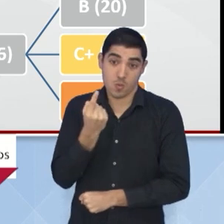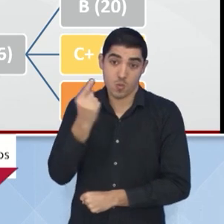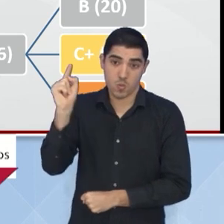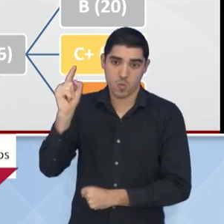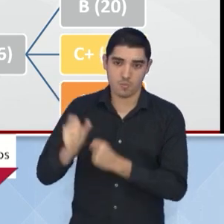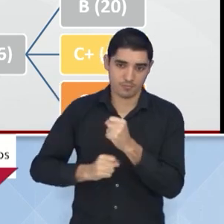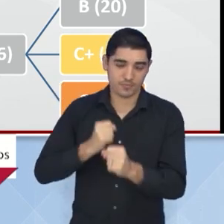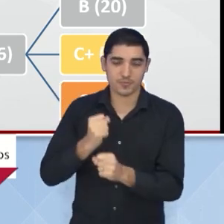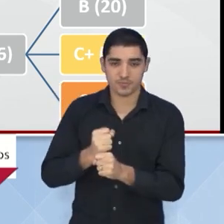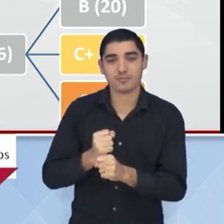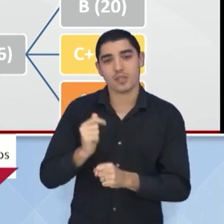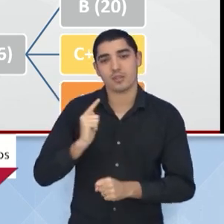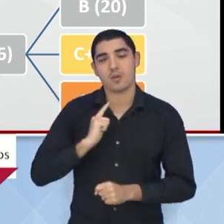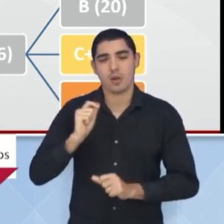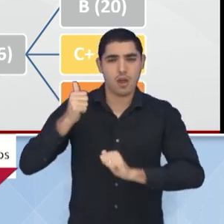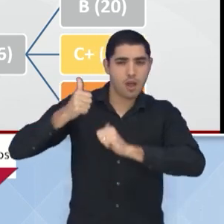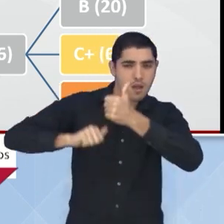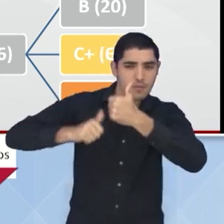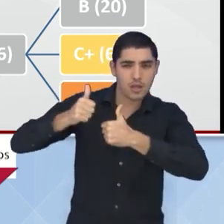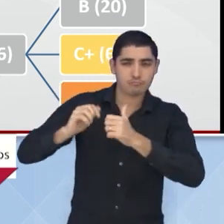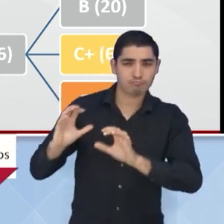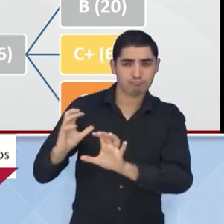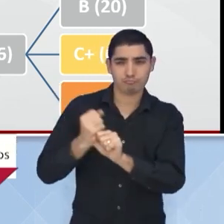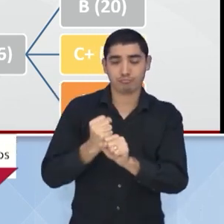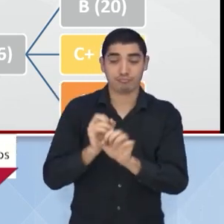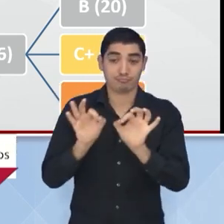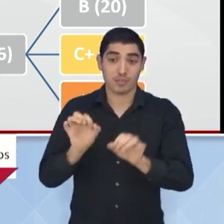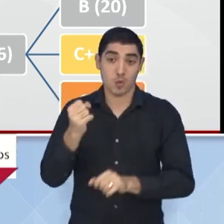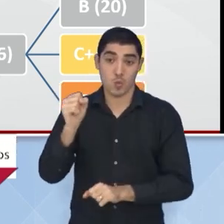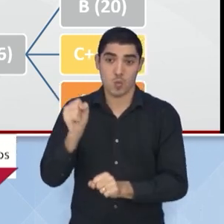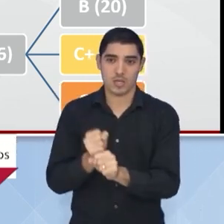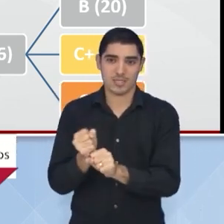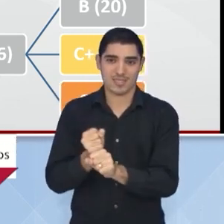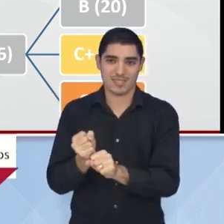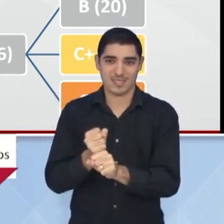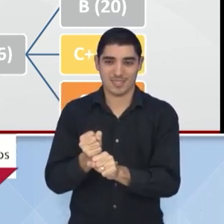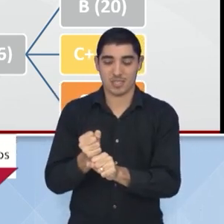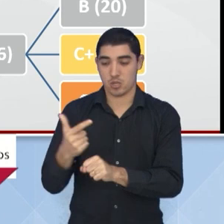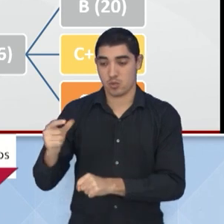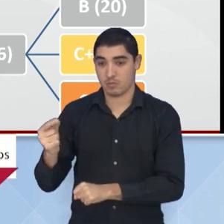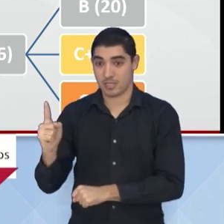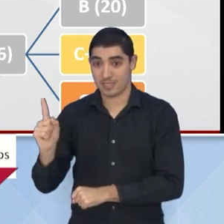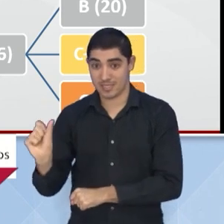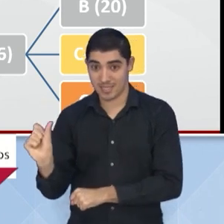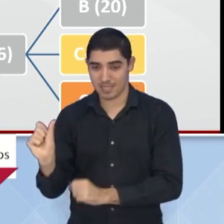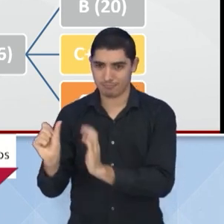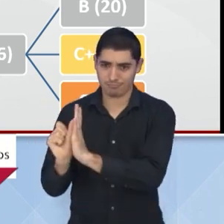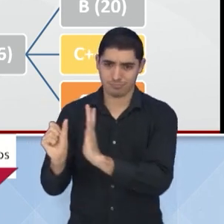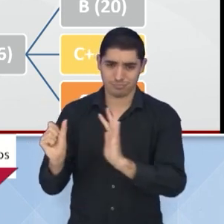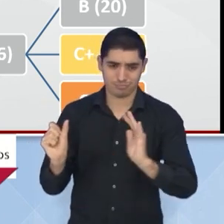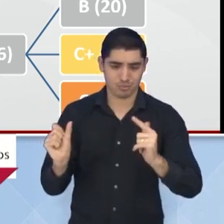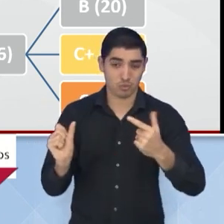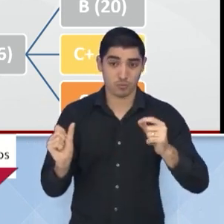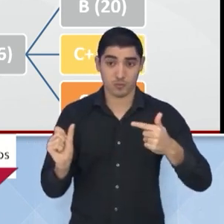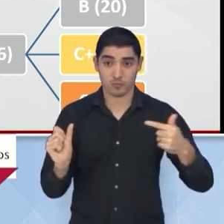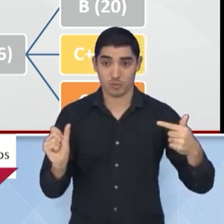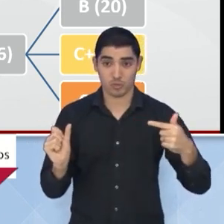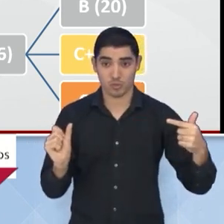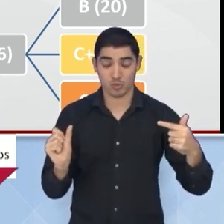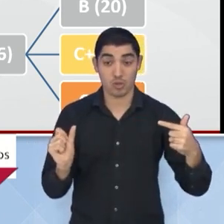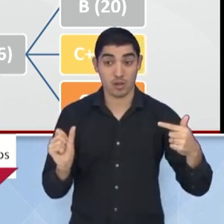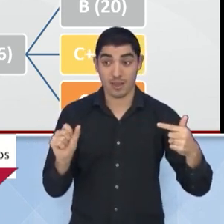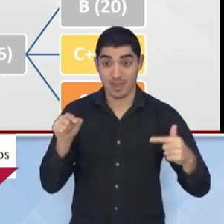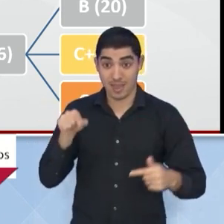gente tem avaliação de 8 anos aqui né desde 2016 a a 22 do mesmo